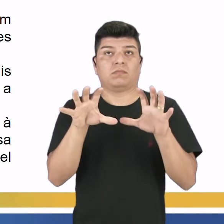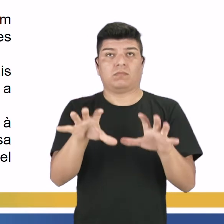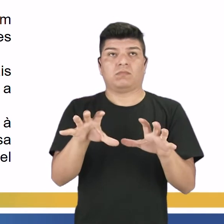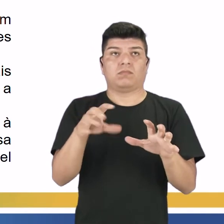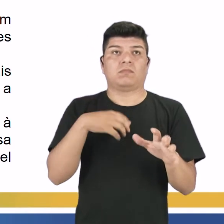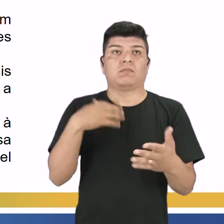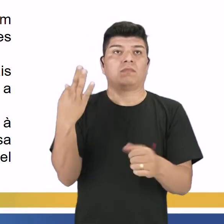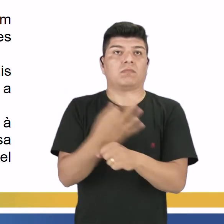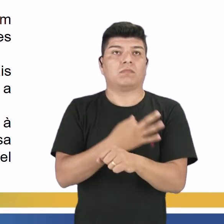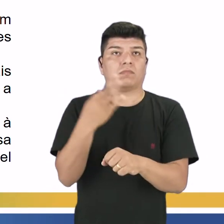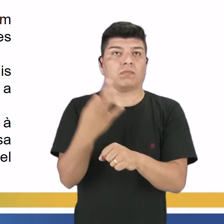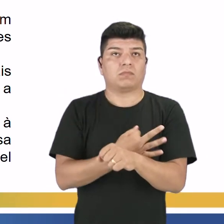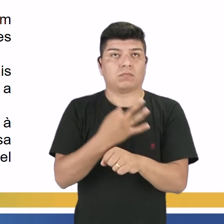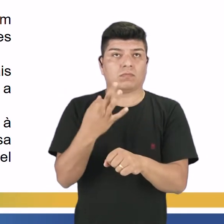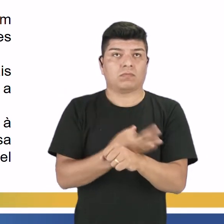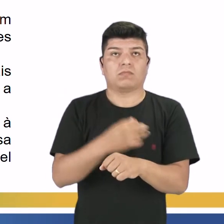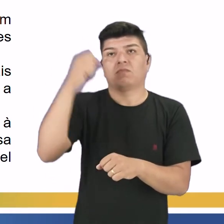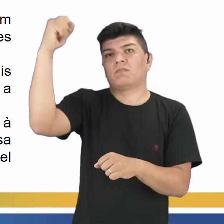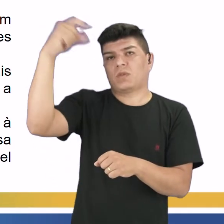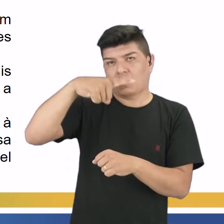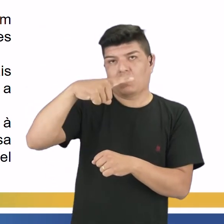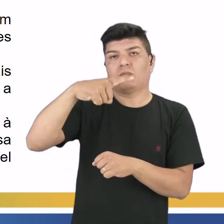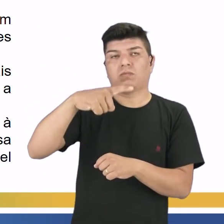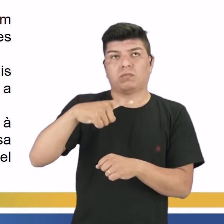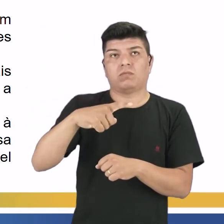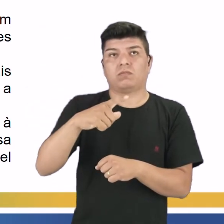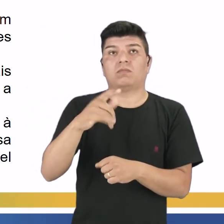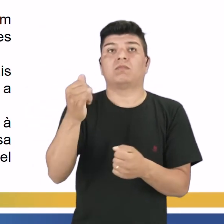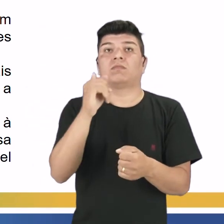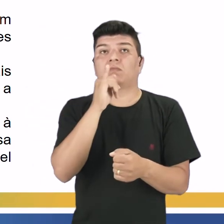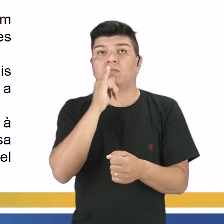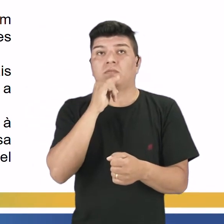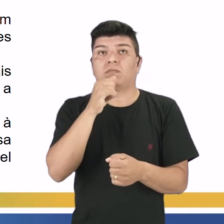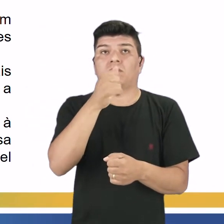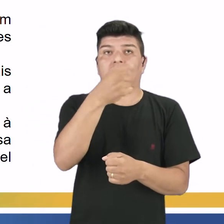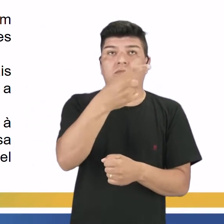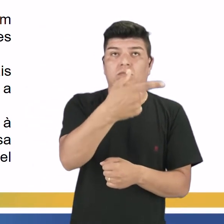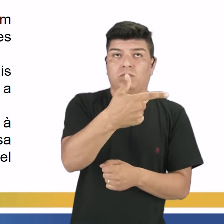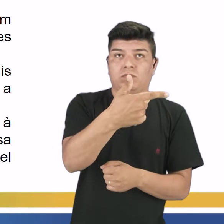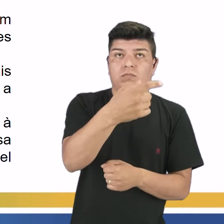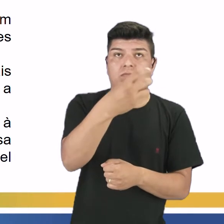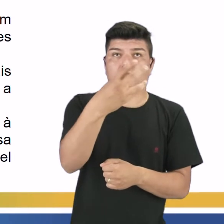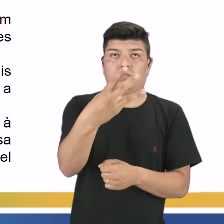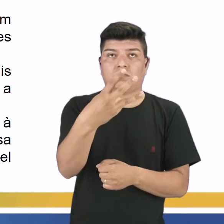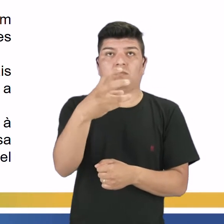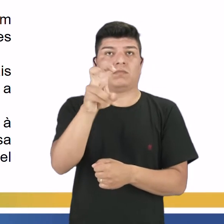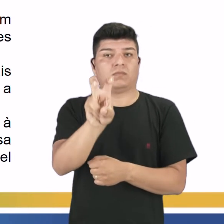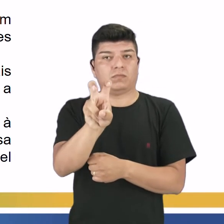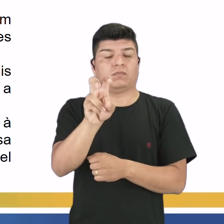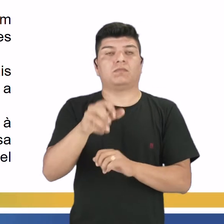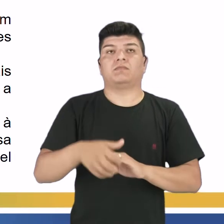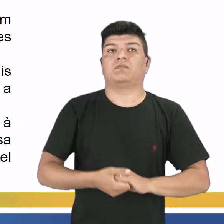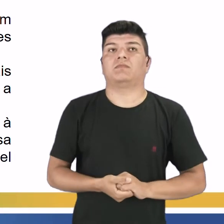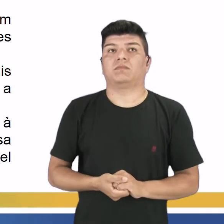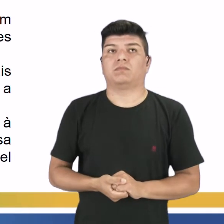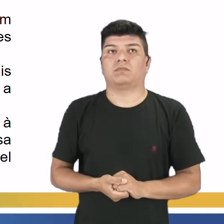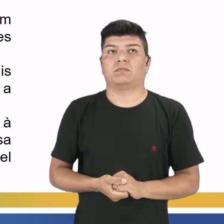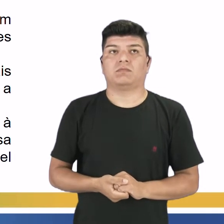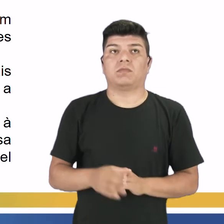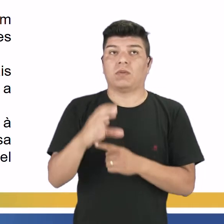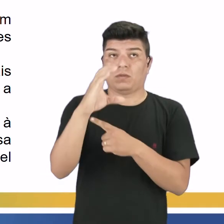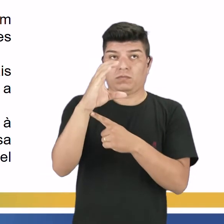que suportam alta incidência de luz, como as espécies 2, 3 e 5.